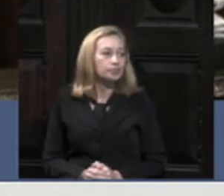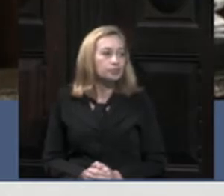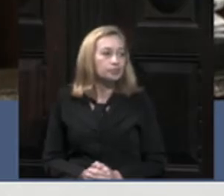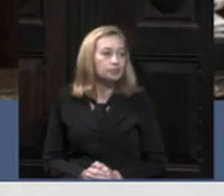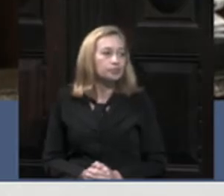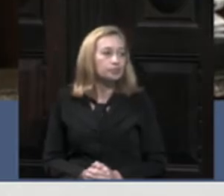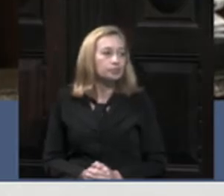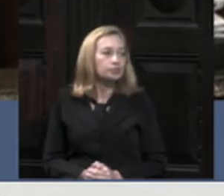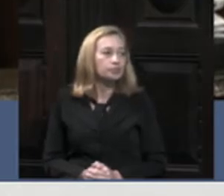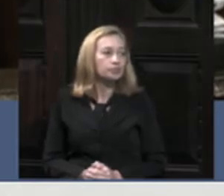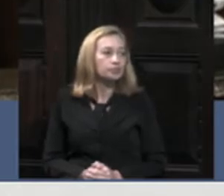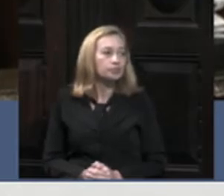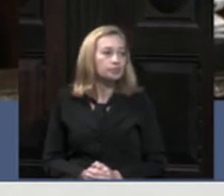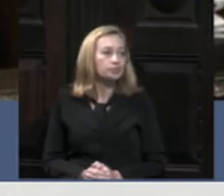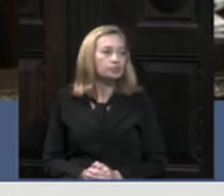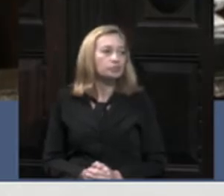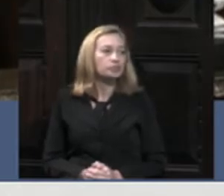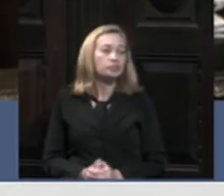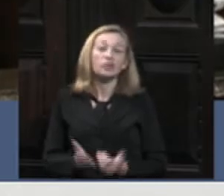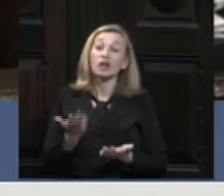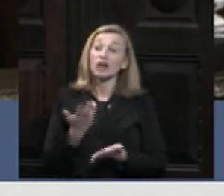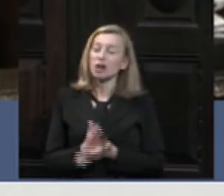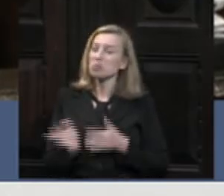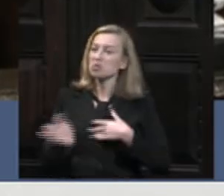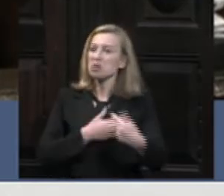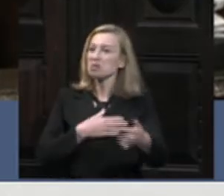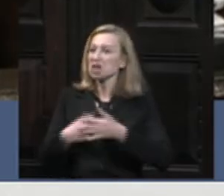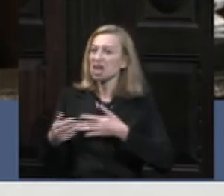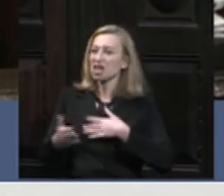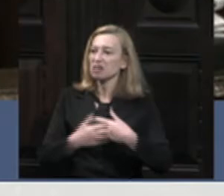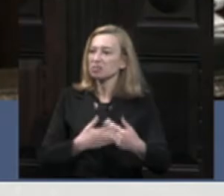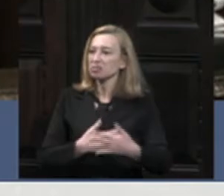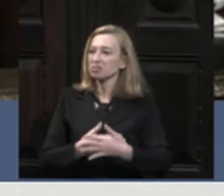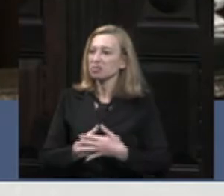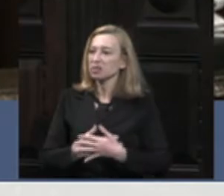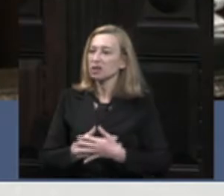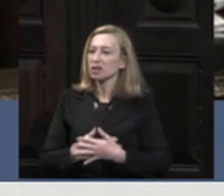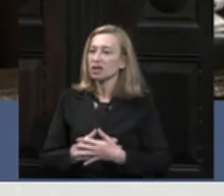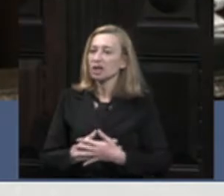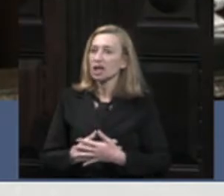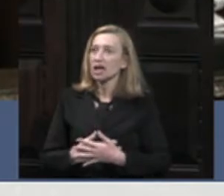sobre a privatização da SEDAI.